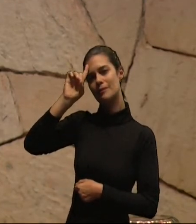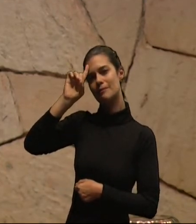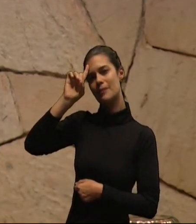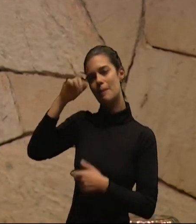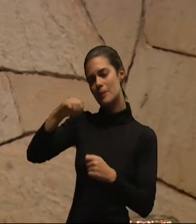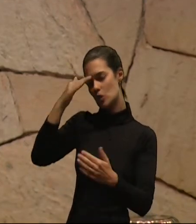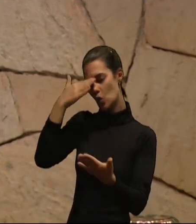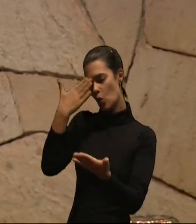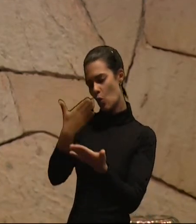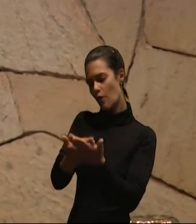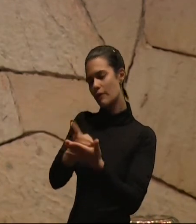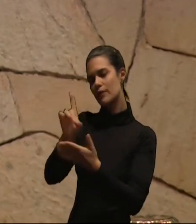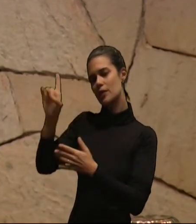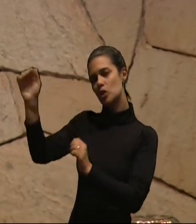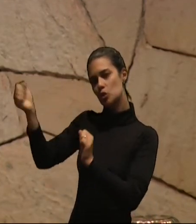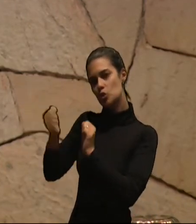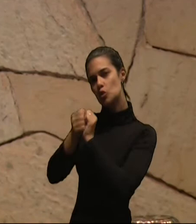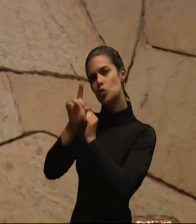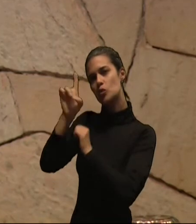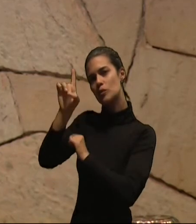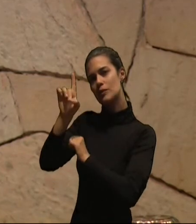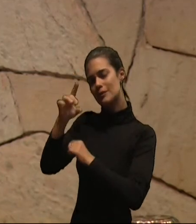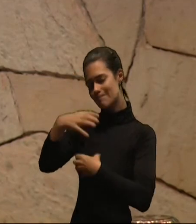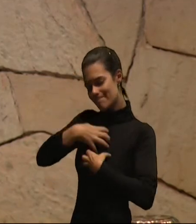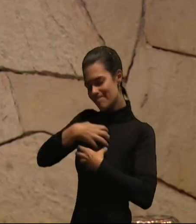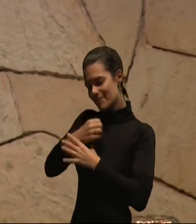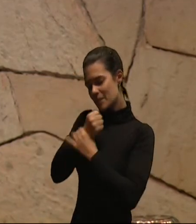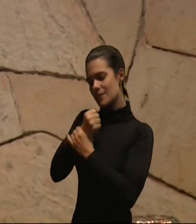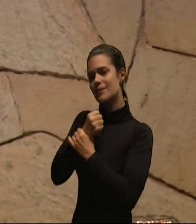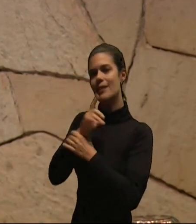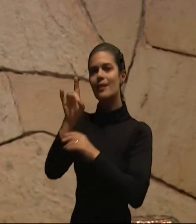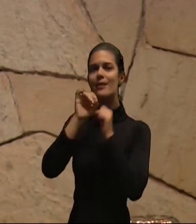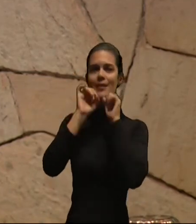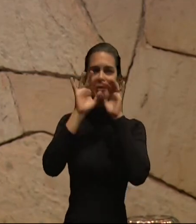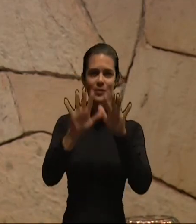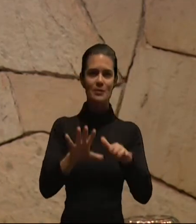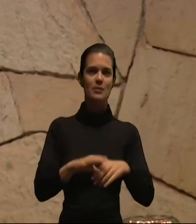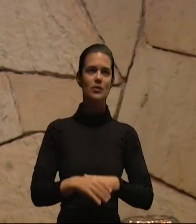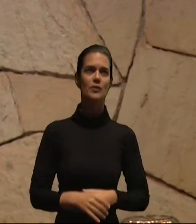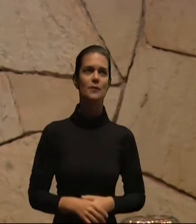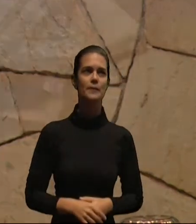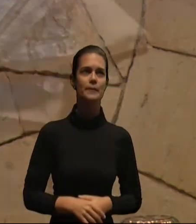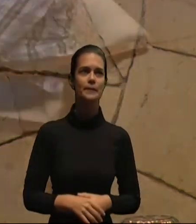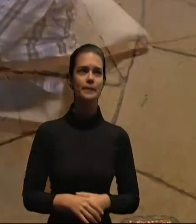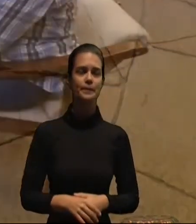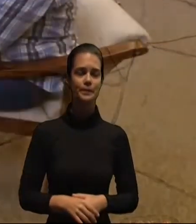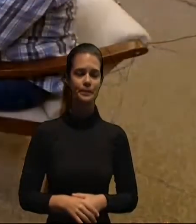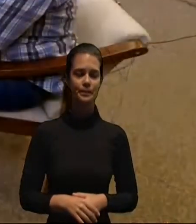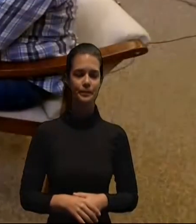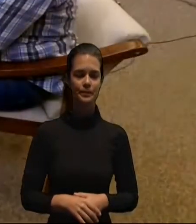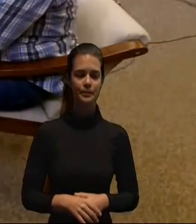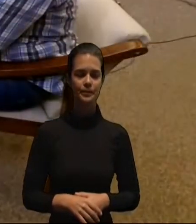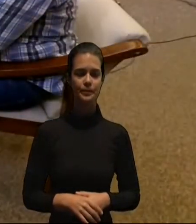Senhor nós estamos seguros. Que Deus o abençoe.